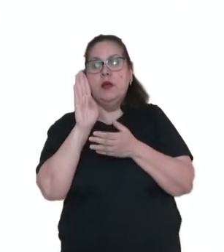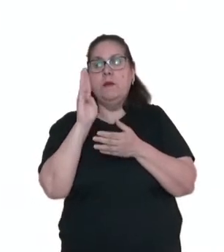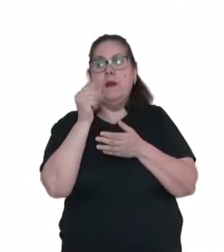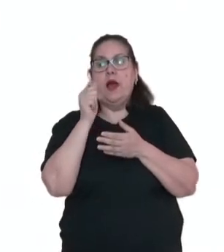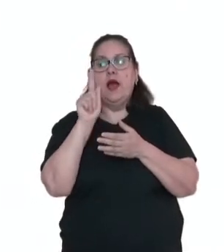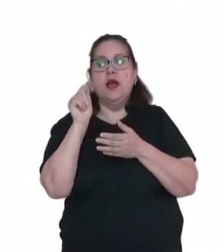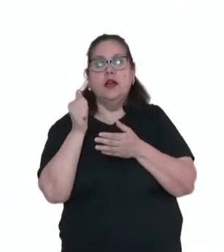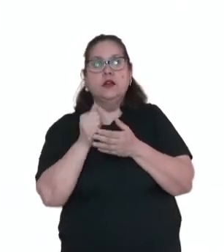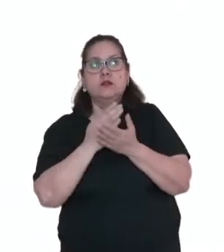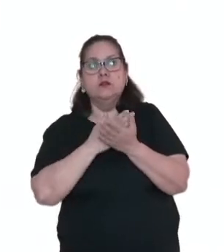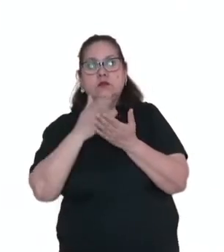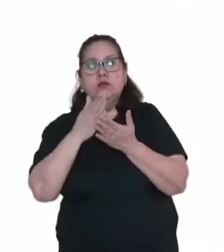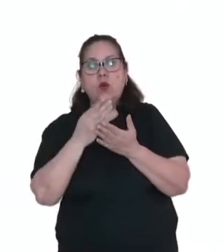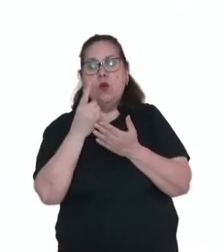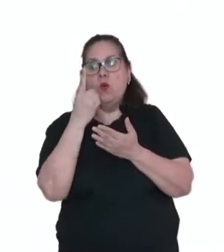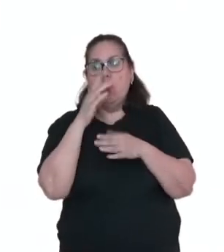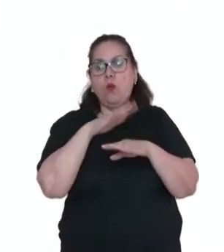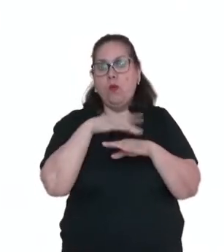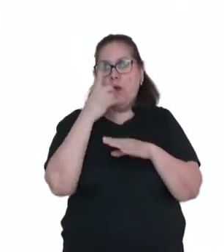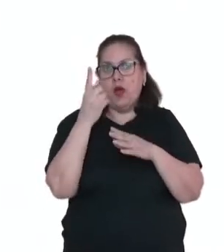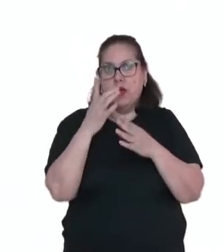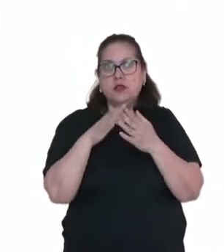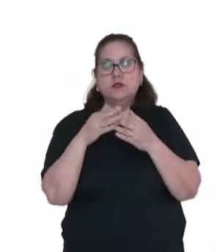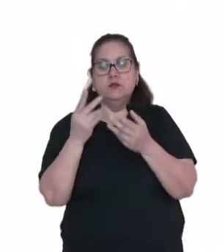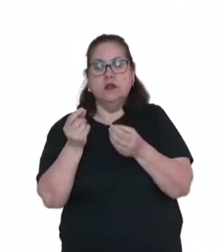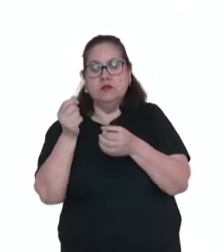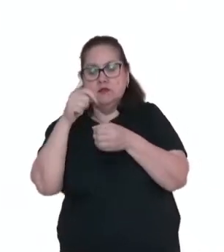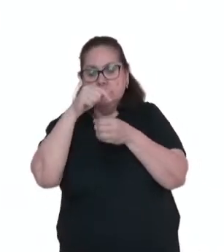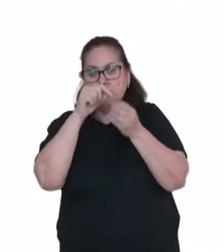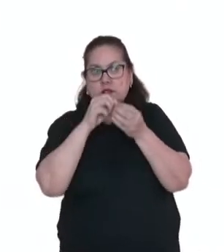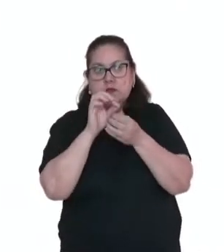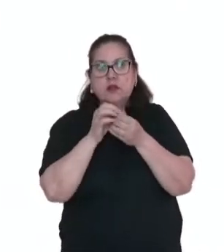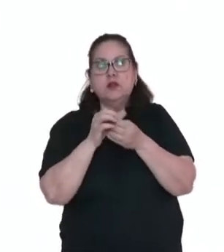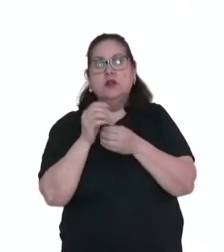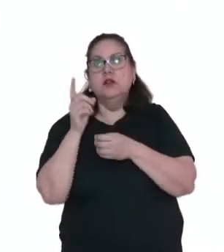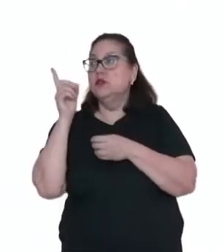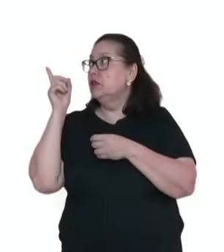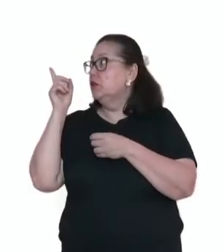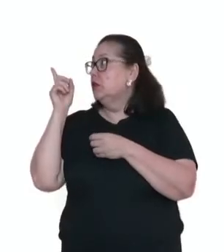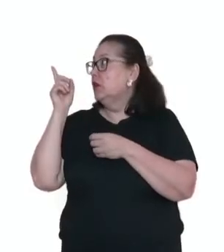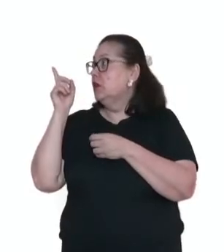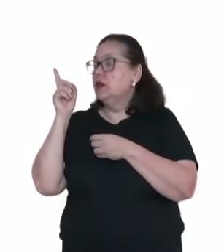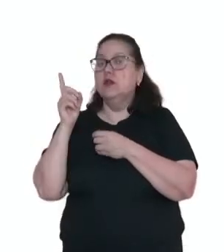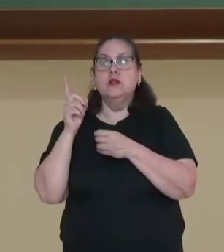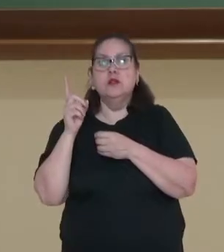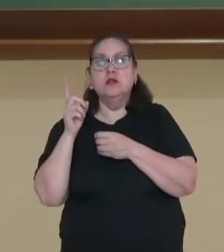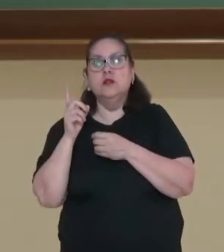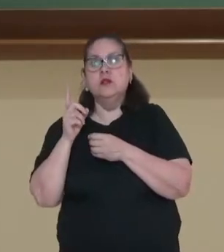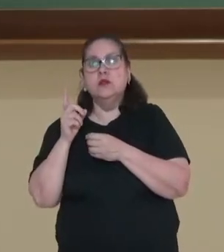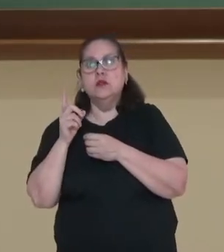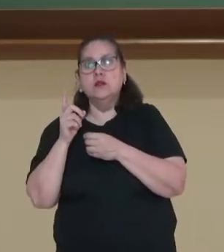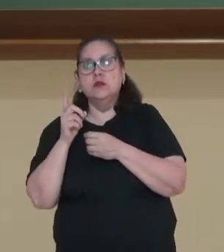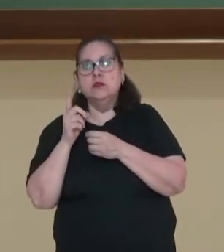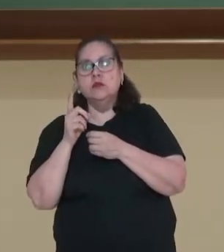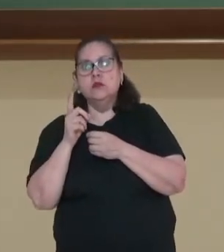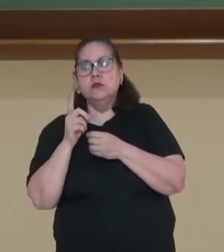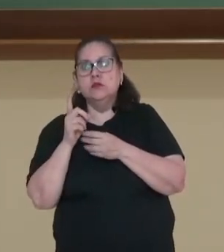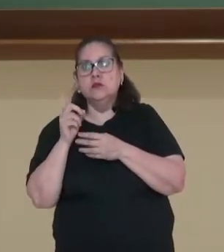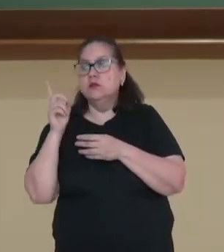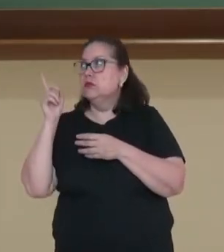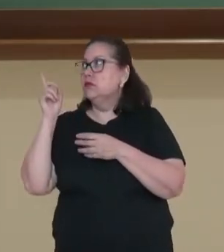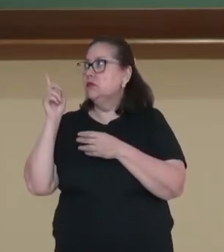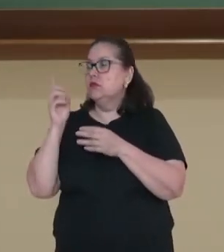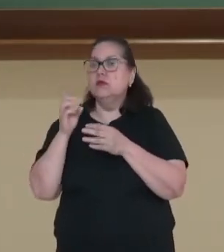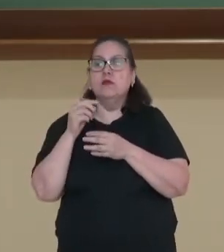que é formada a partir de um ou mais carpelos e possui várias sementes. Nesse caso aqui, a gente tem o abacate, da onde a gente tira o abacate.